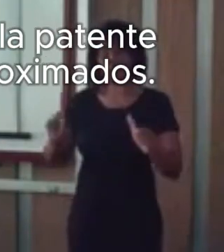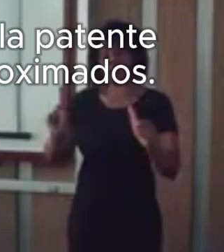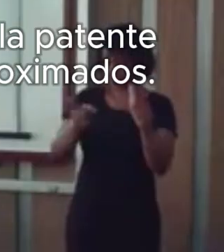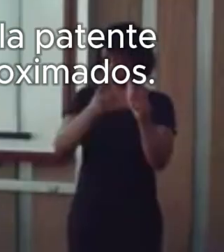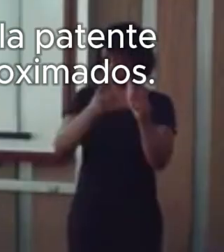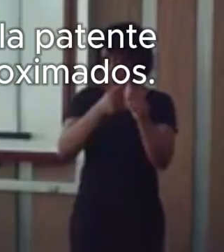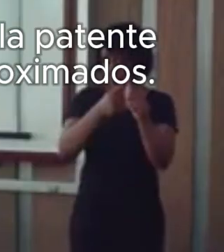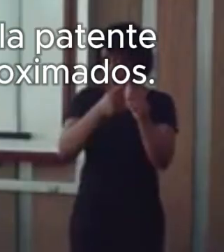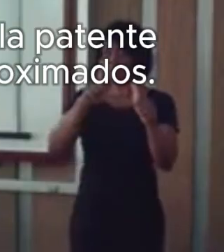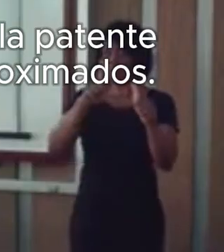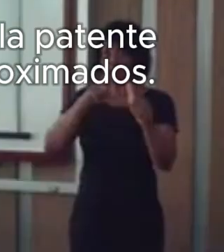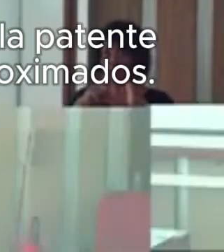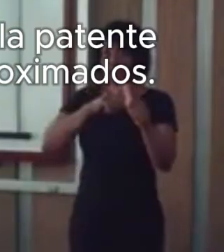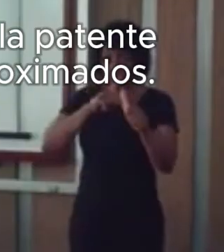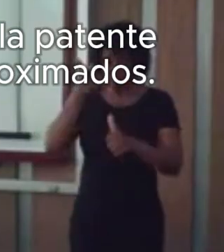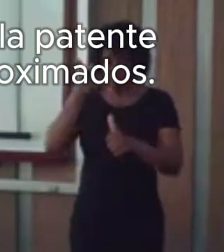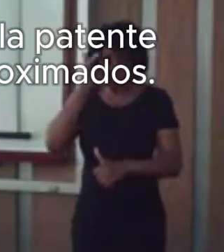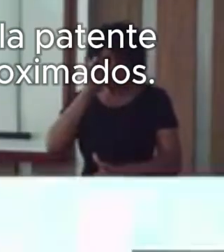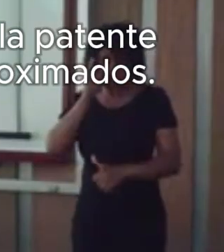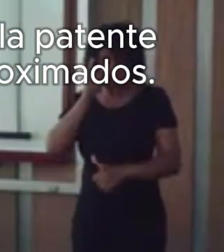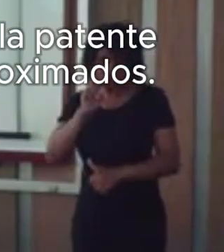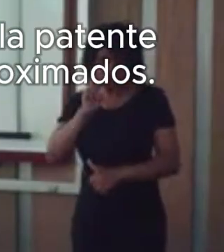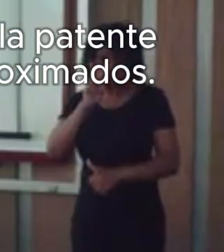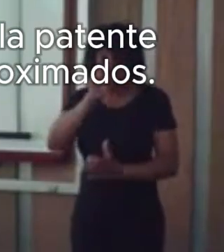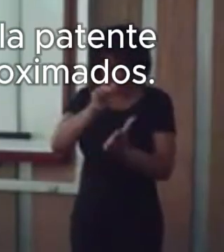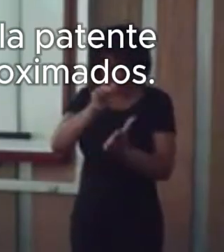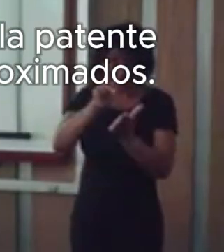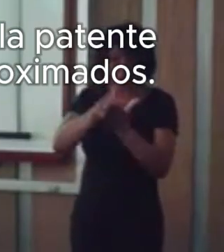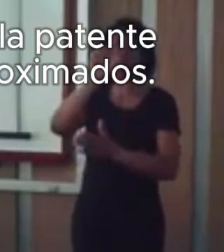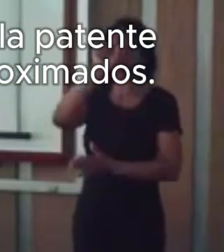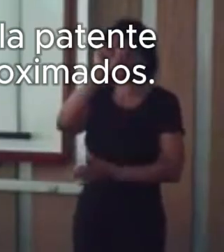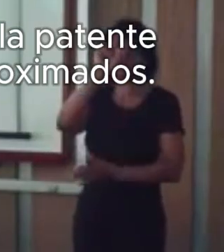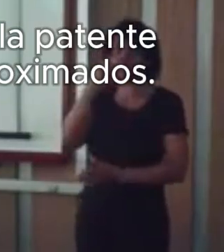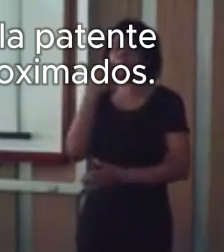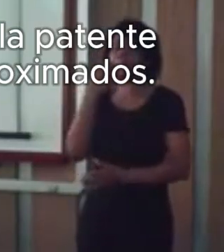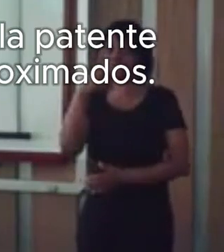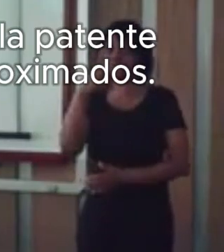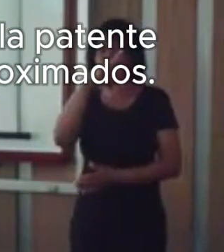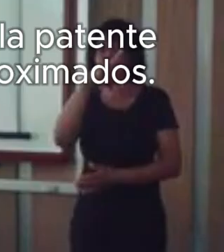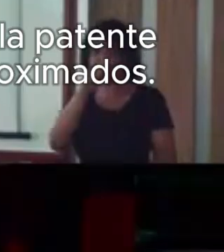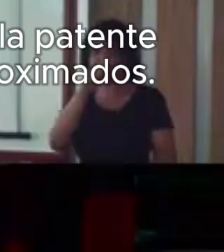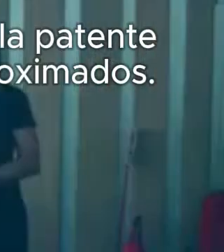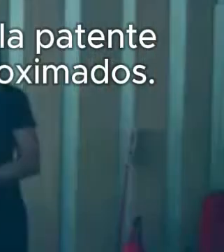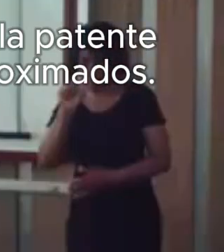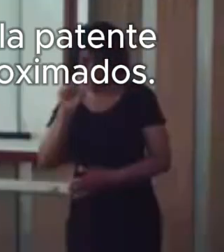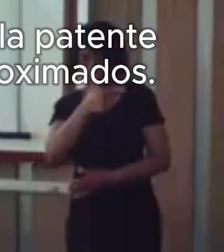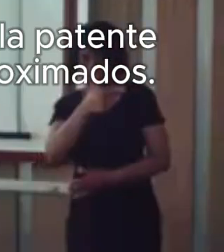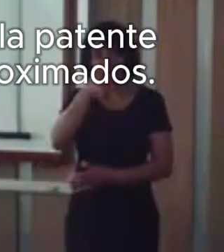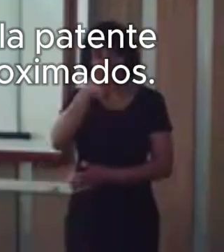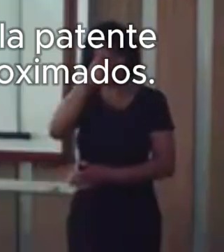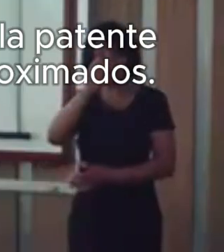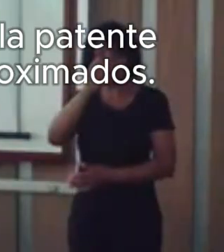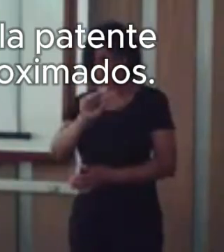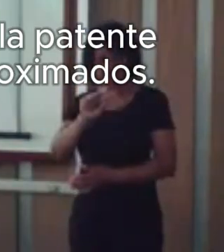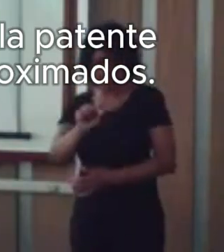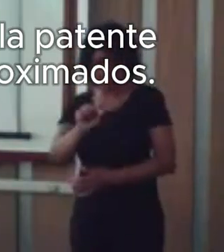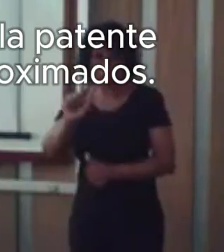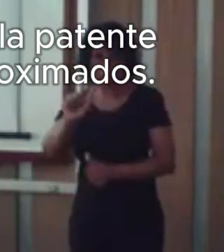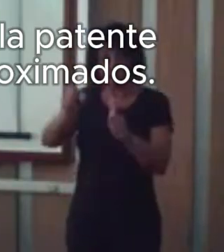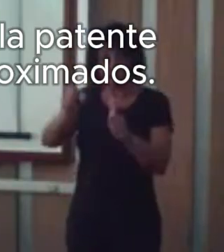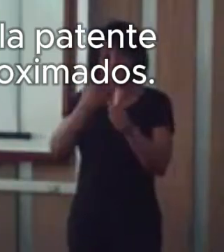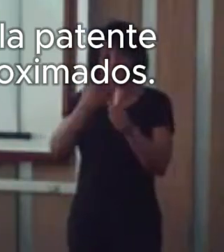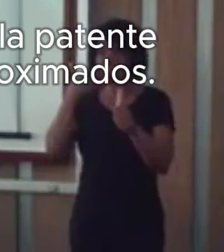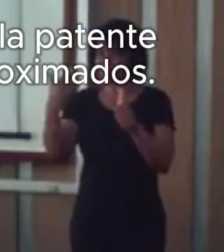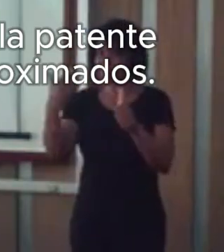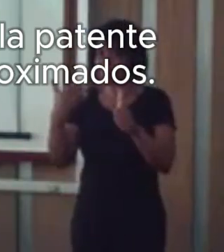coisa, tinha patente? Foi patenteada? Então, sim, nós pedimos a patente em 2007. Foi o primeiro pedido, mas o